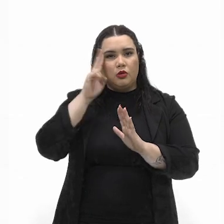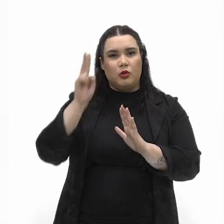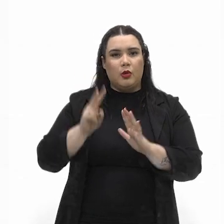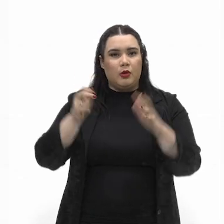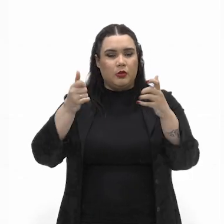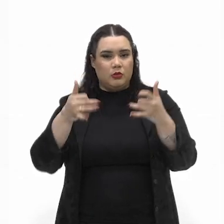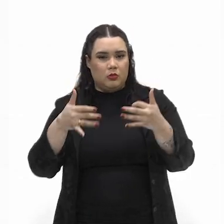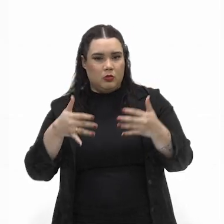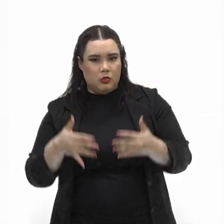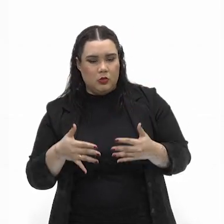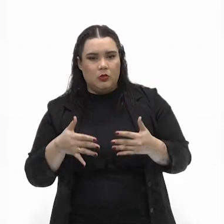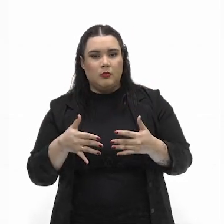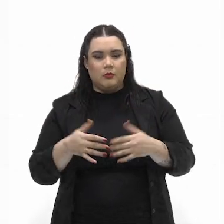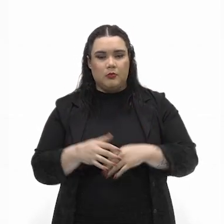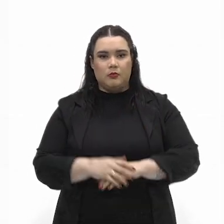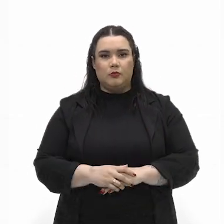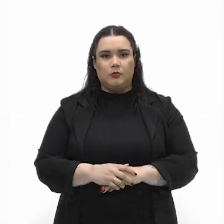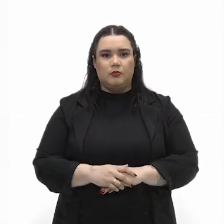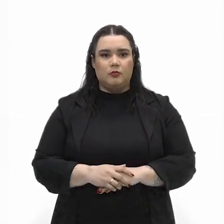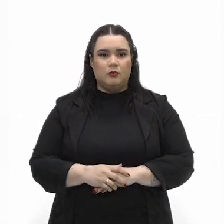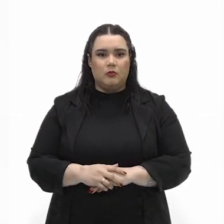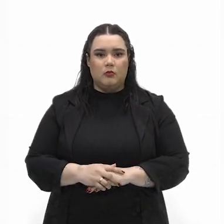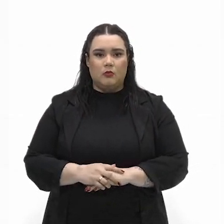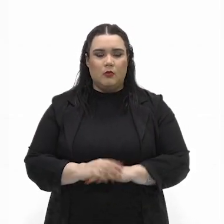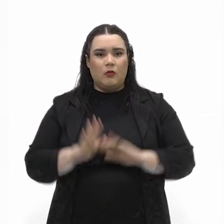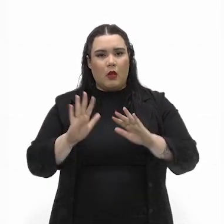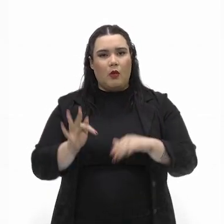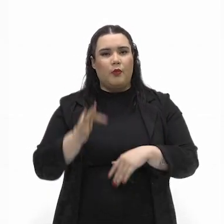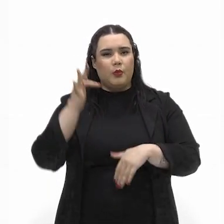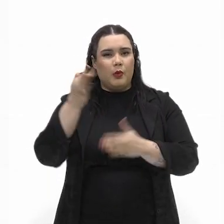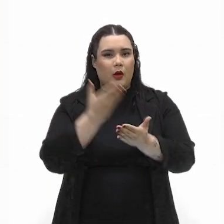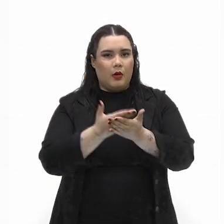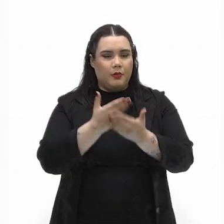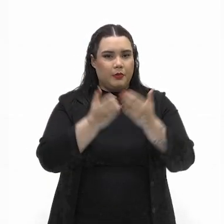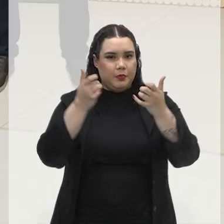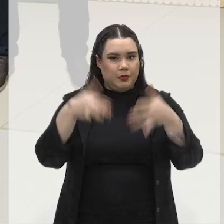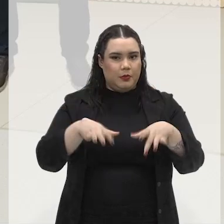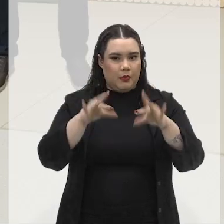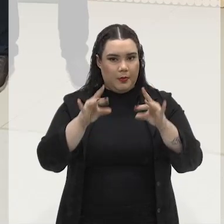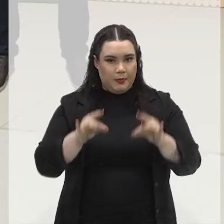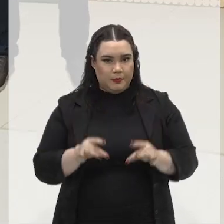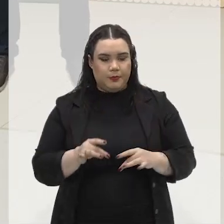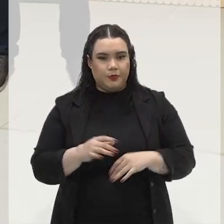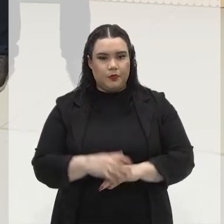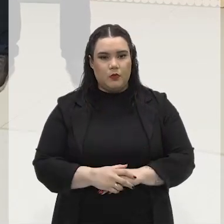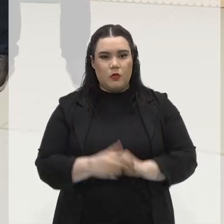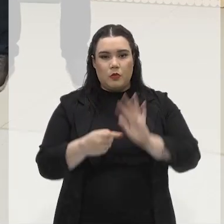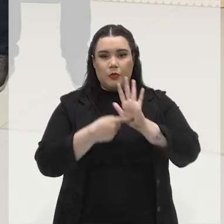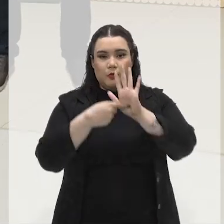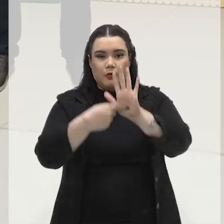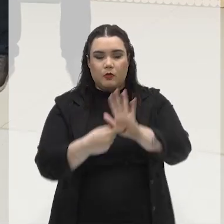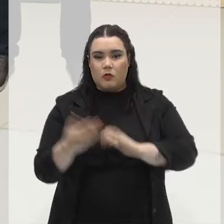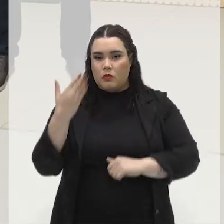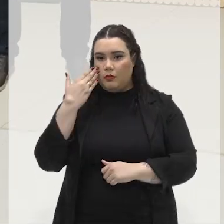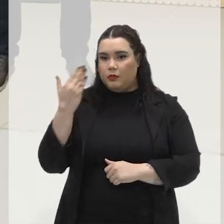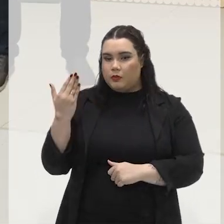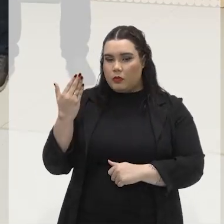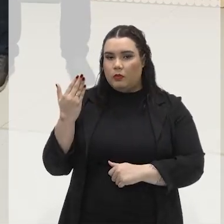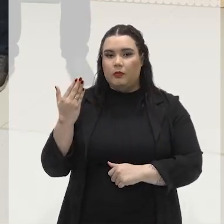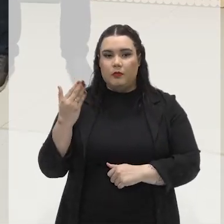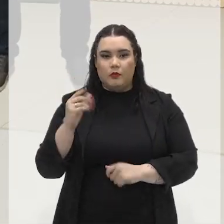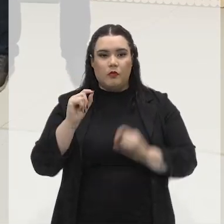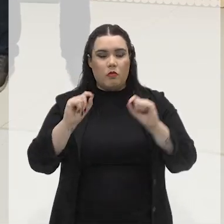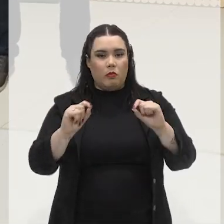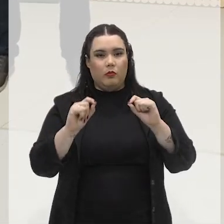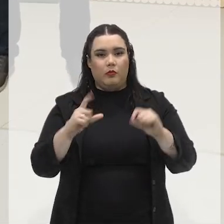grande bola de ferro. Mas isso é papo pro futuro, tá, pessoal? Vamos continuar aqui, ó, que eu trouxe para vocês uma animação aí, onde